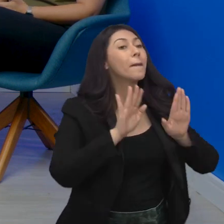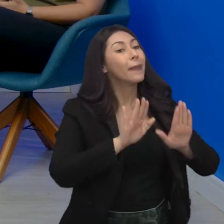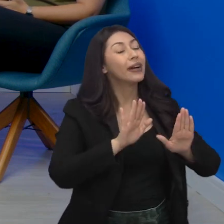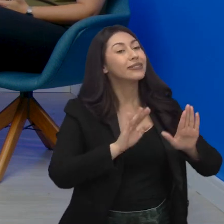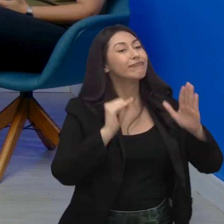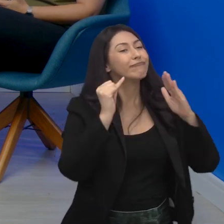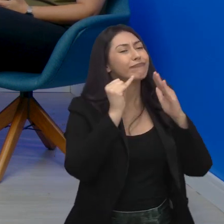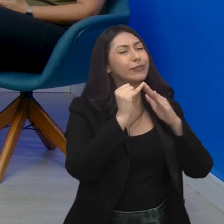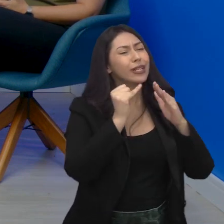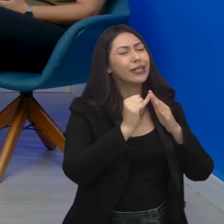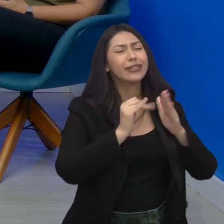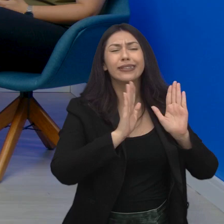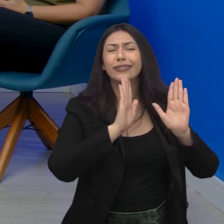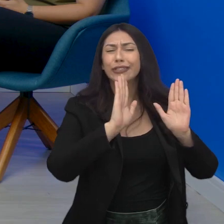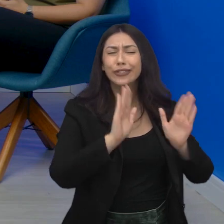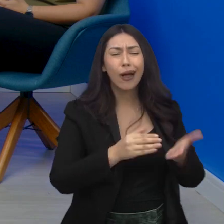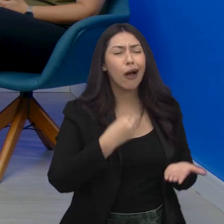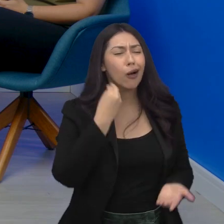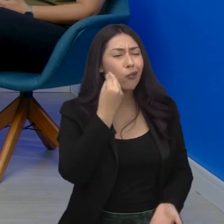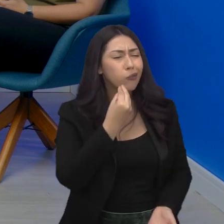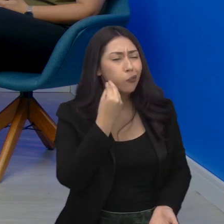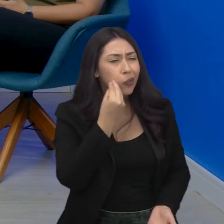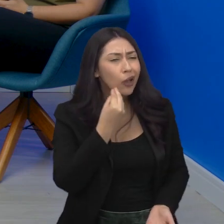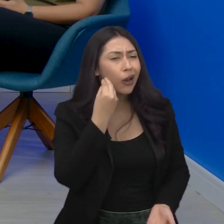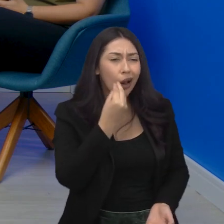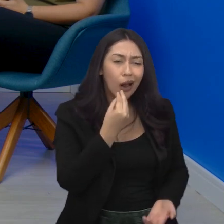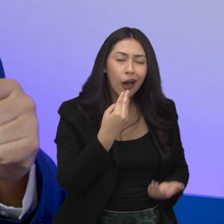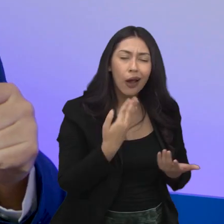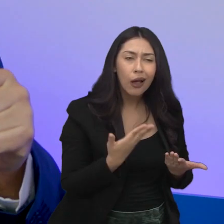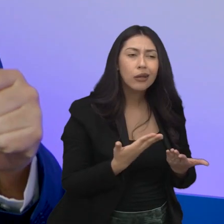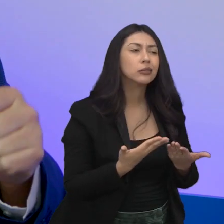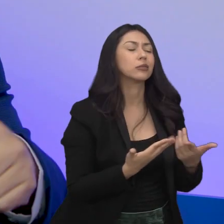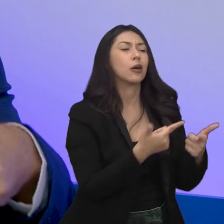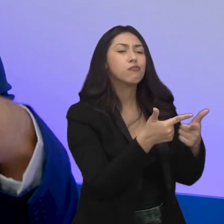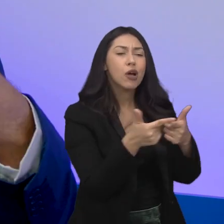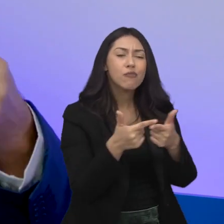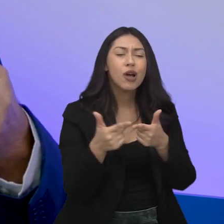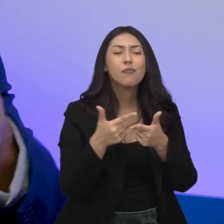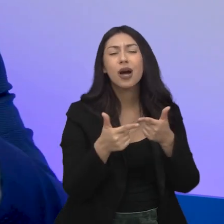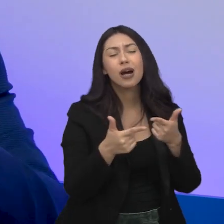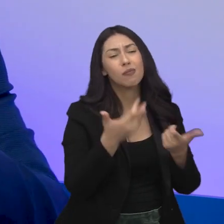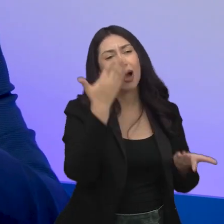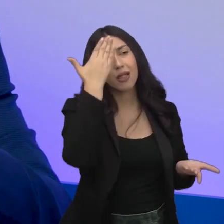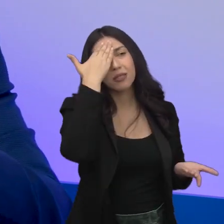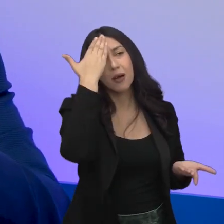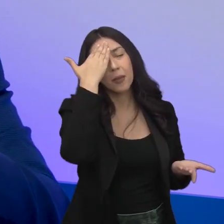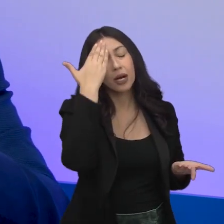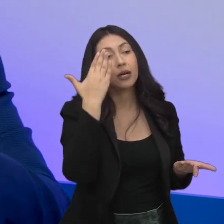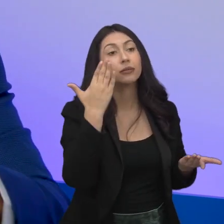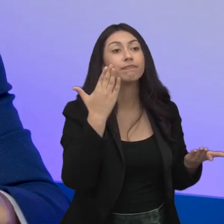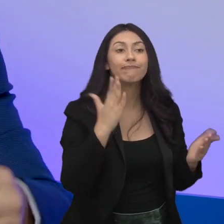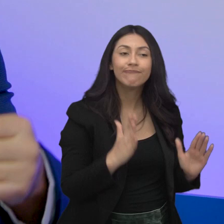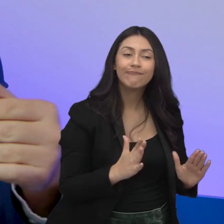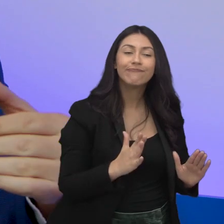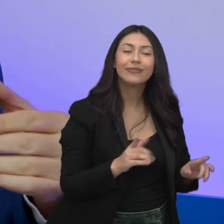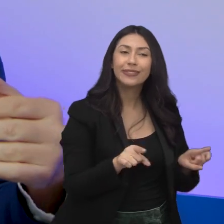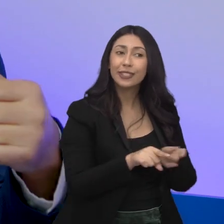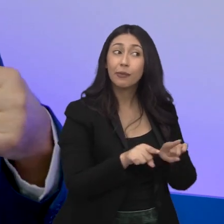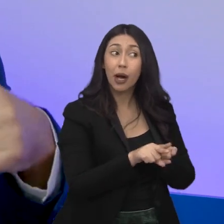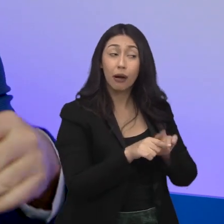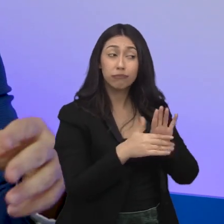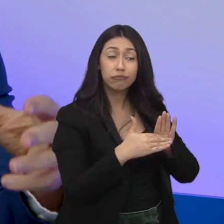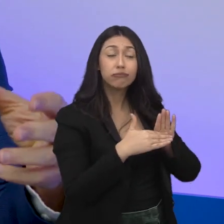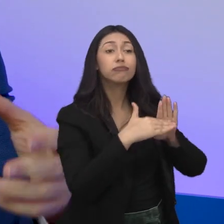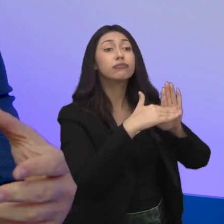que a imobiliária, por ela já ter esse métier, conviver no dia a dia com esse tipo de situação, de problema, saber, vamos dizer, o caminho das pedras, sim, eles